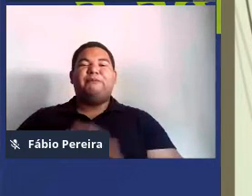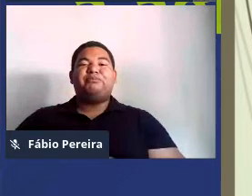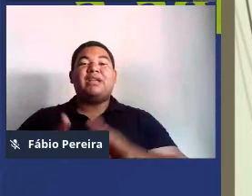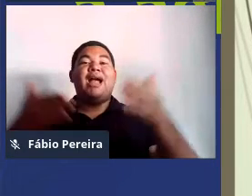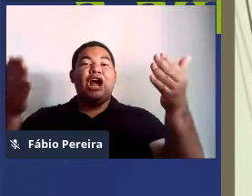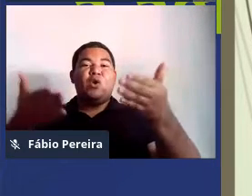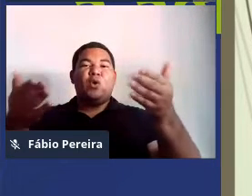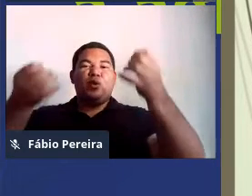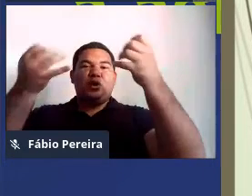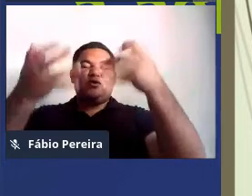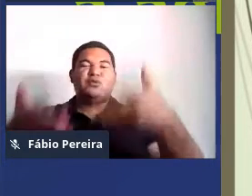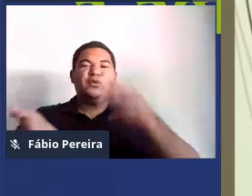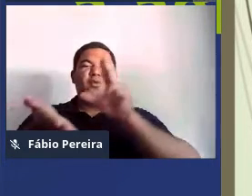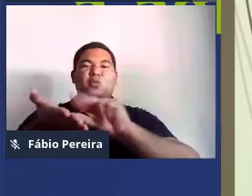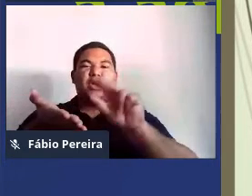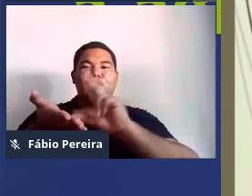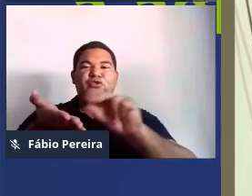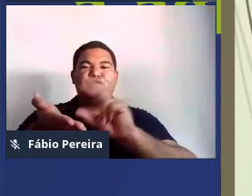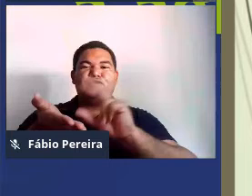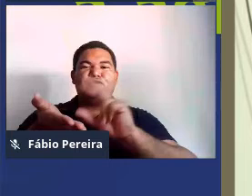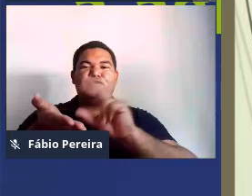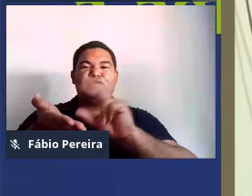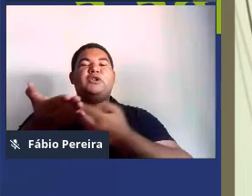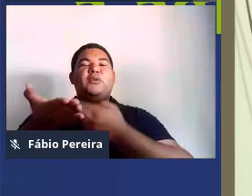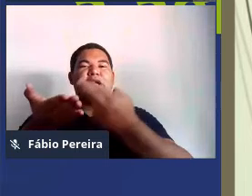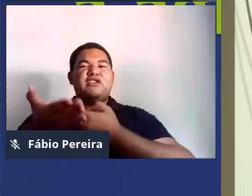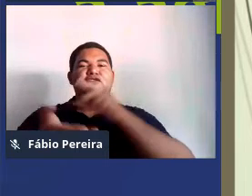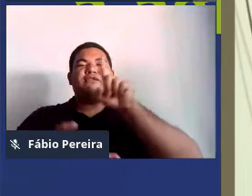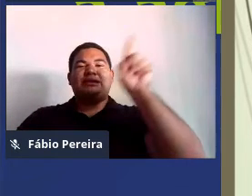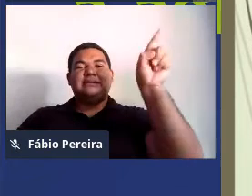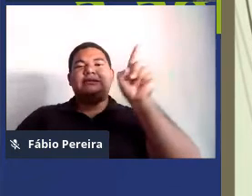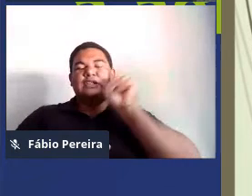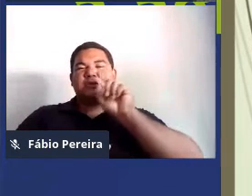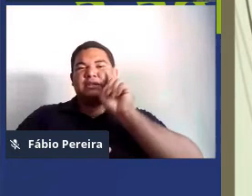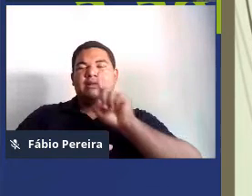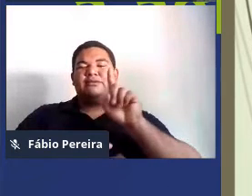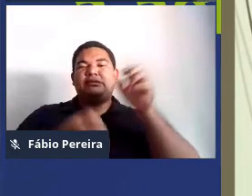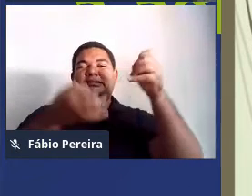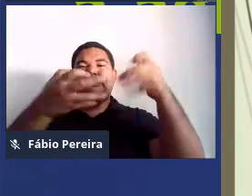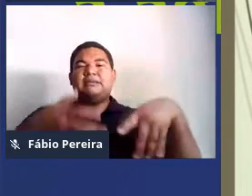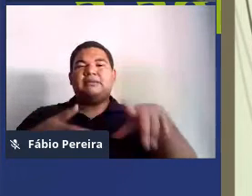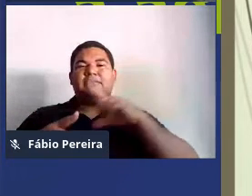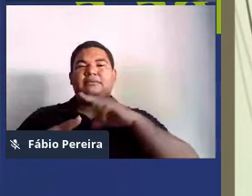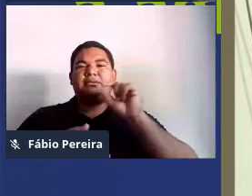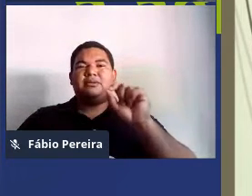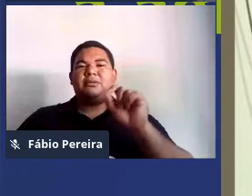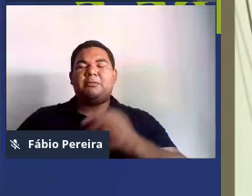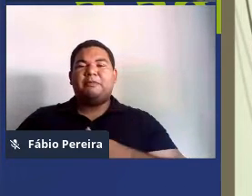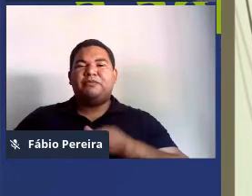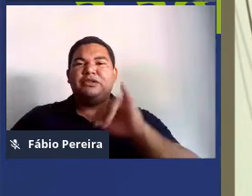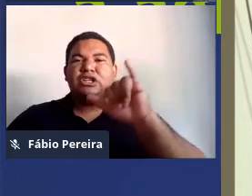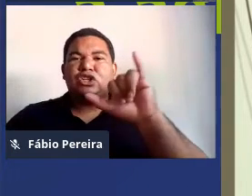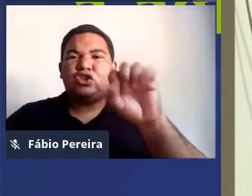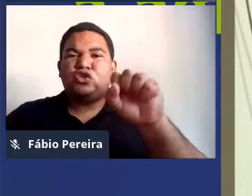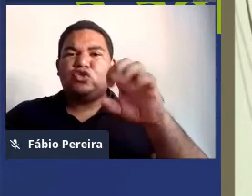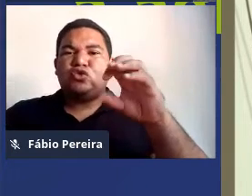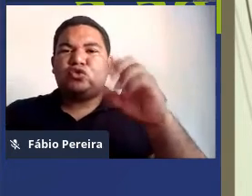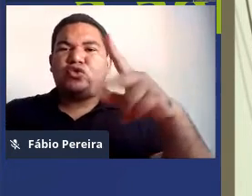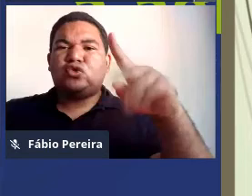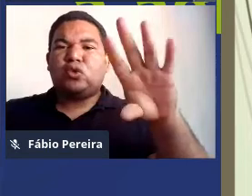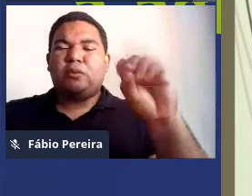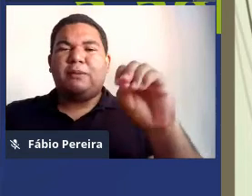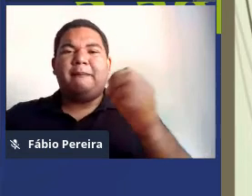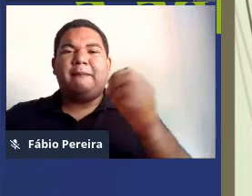na Nature, e ele pegou uma espécie de isópoda. O que é isópoda? É uma espécie parecida